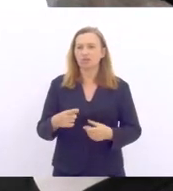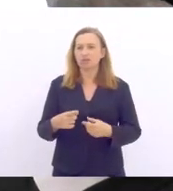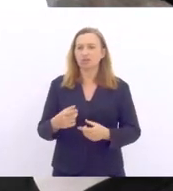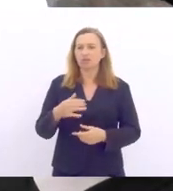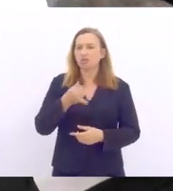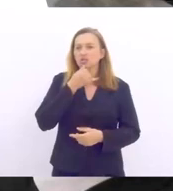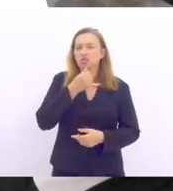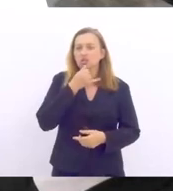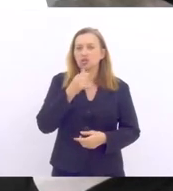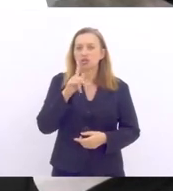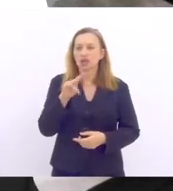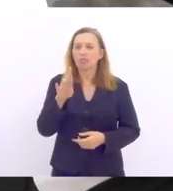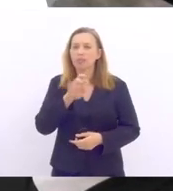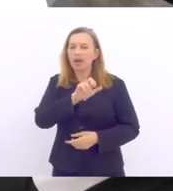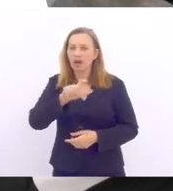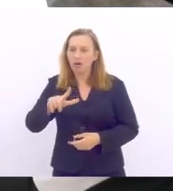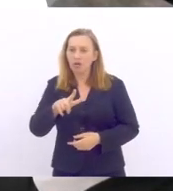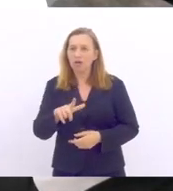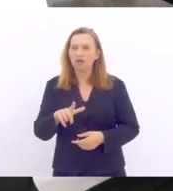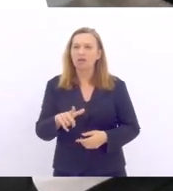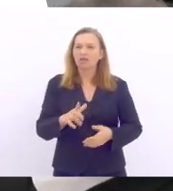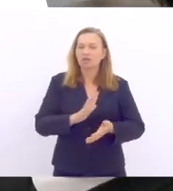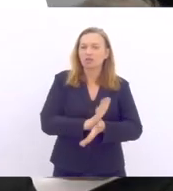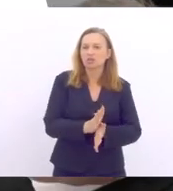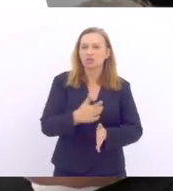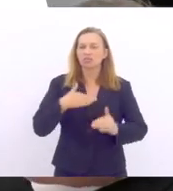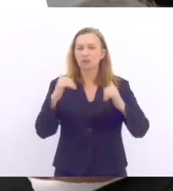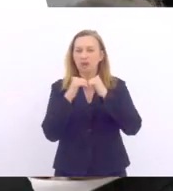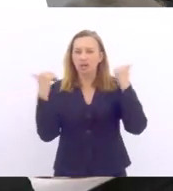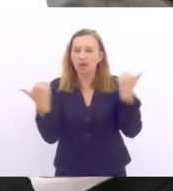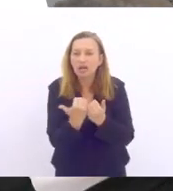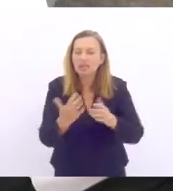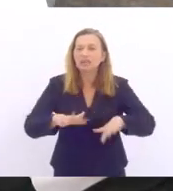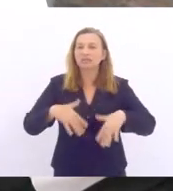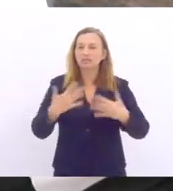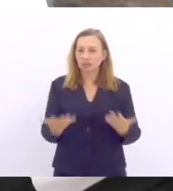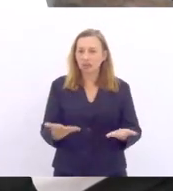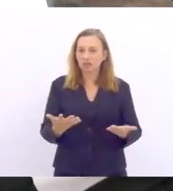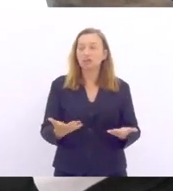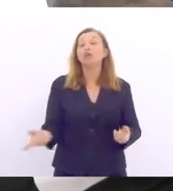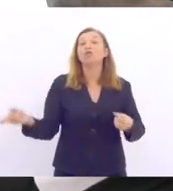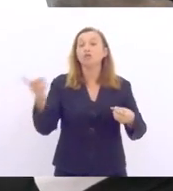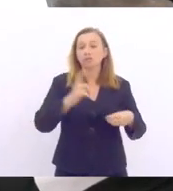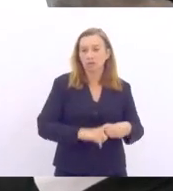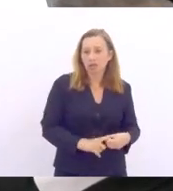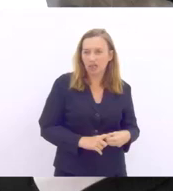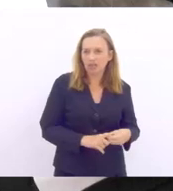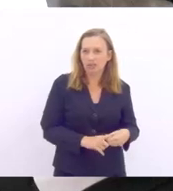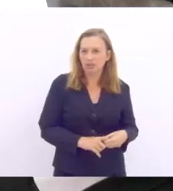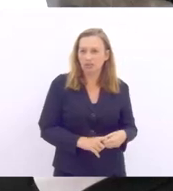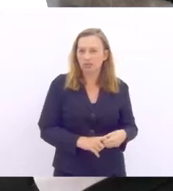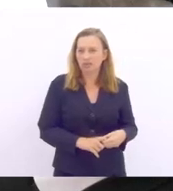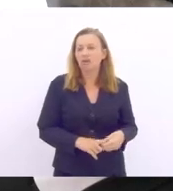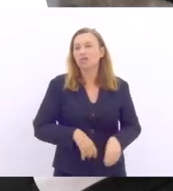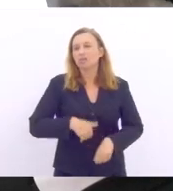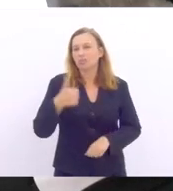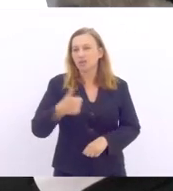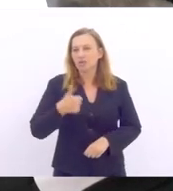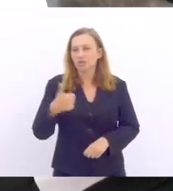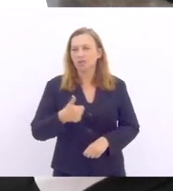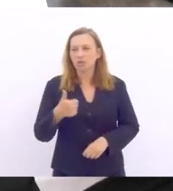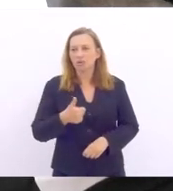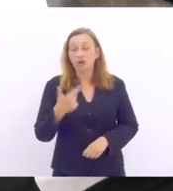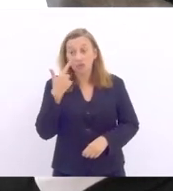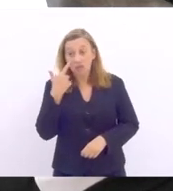Cabral, que ele destruiu meu Maracanã. Então, assim, a gente tem que voltar, primeiro, a ouvir